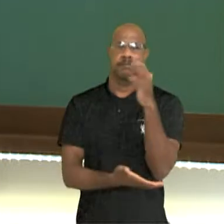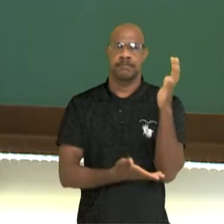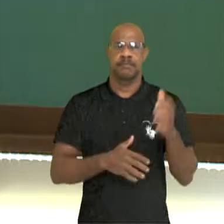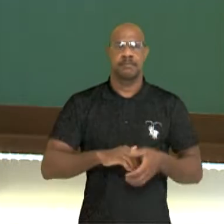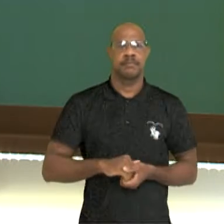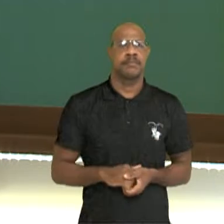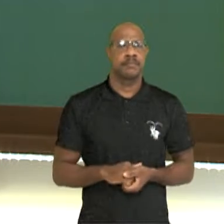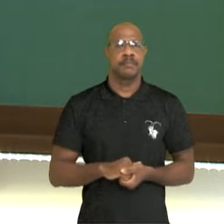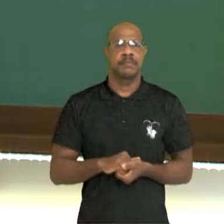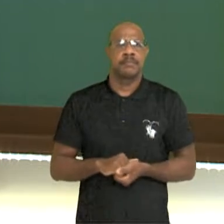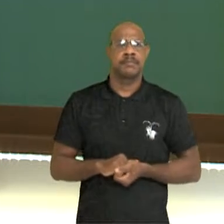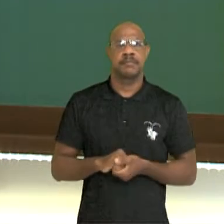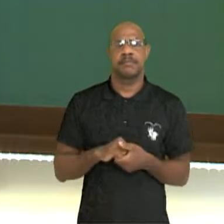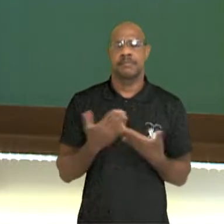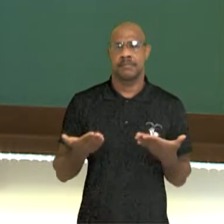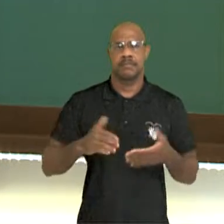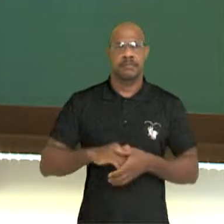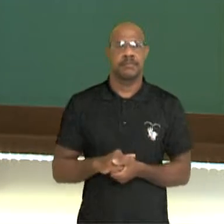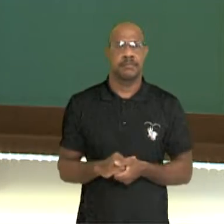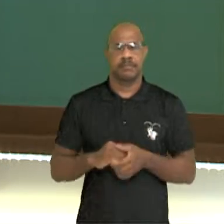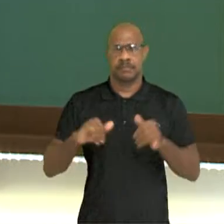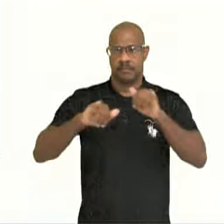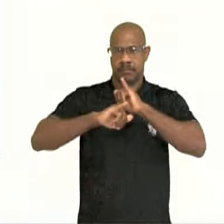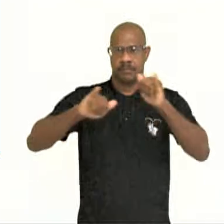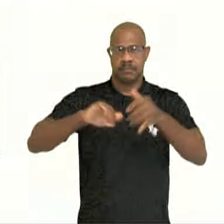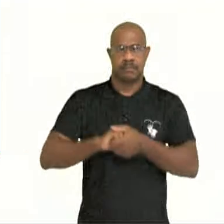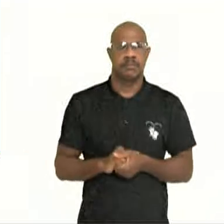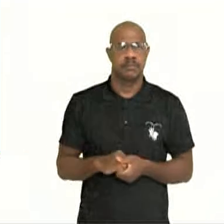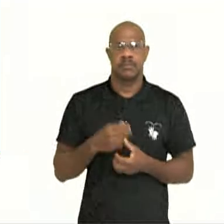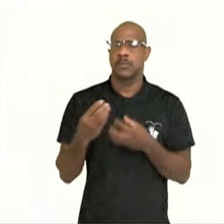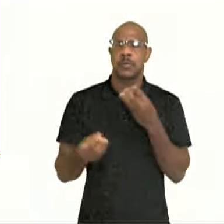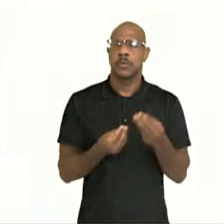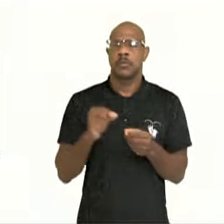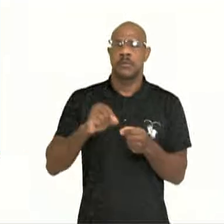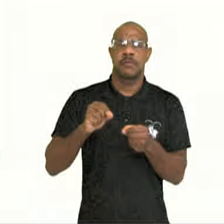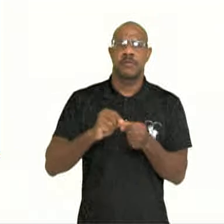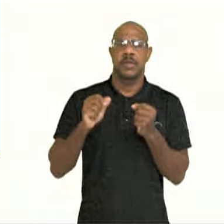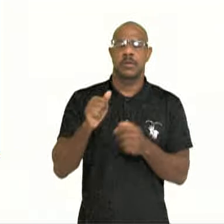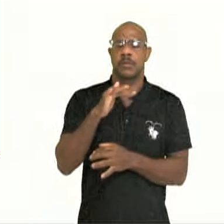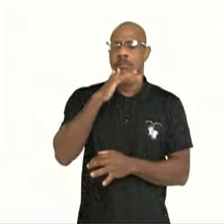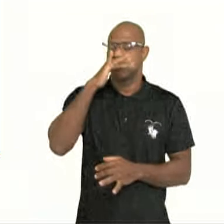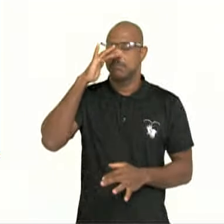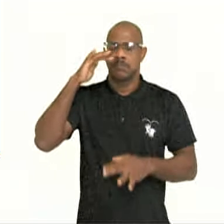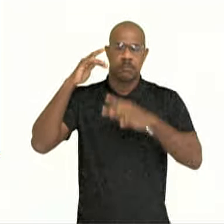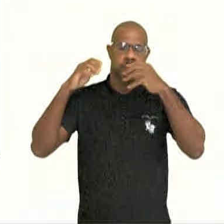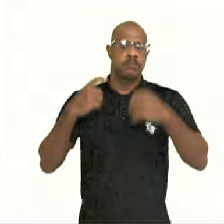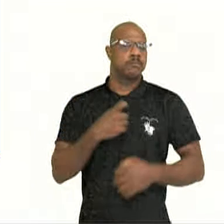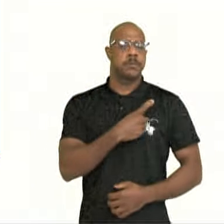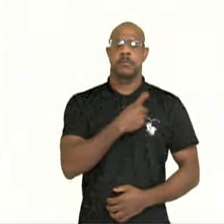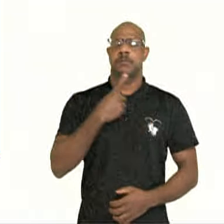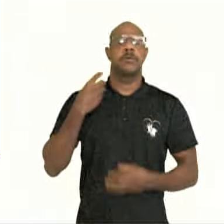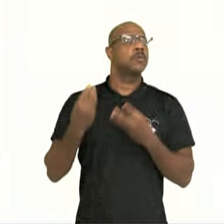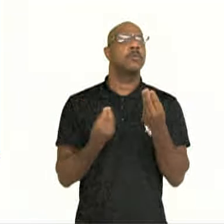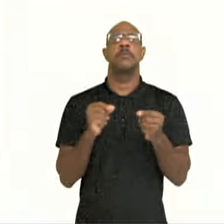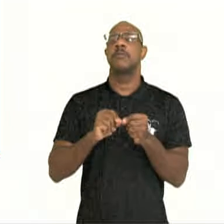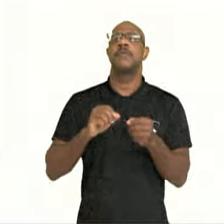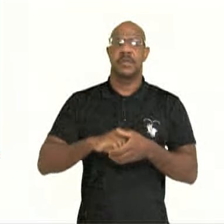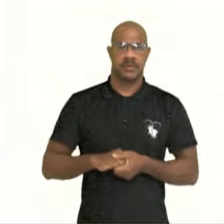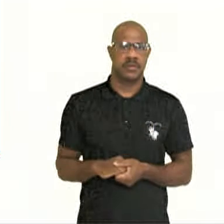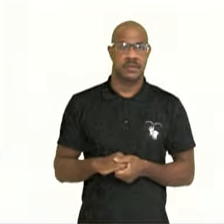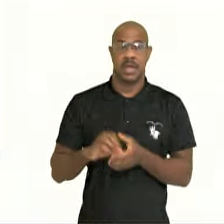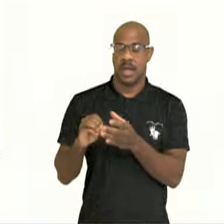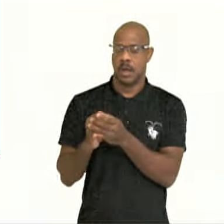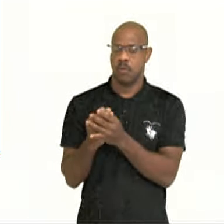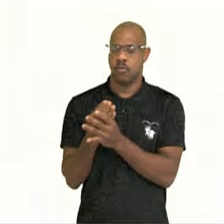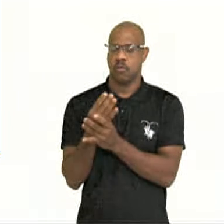Então, nessa reportagem, ela diz como são feitos os perfumes. Então, esses aromas dessas plantas, elas são muito